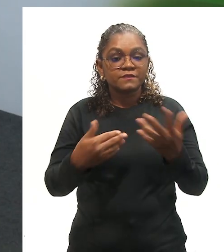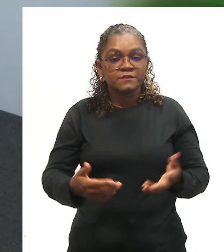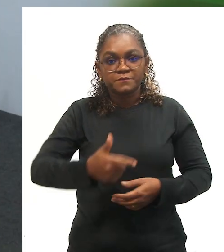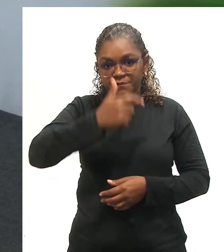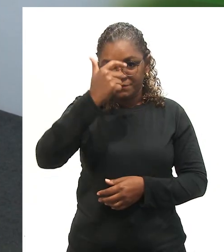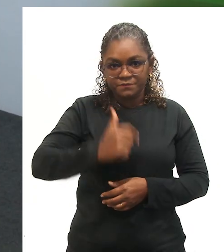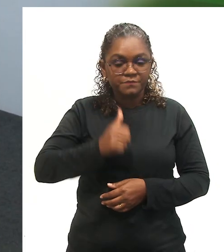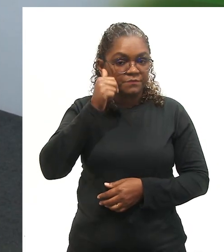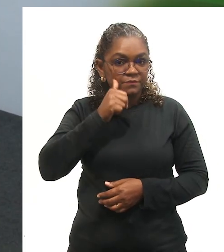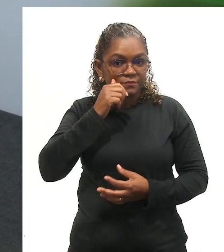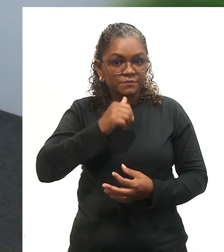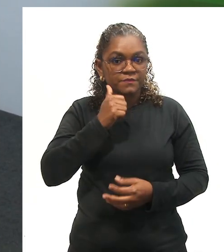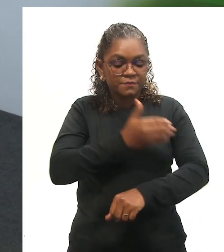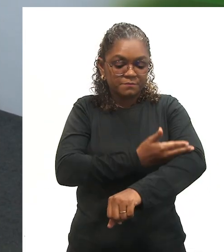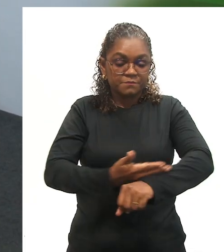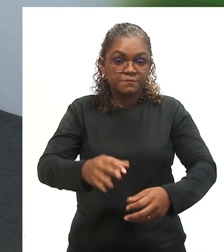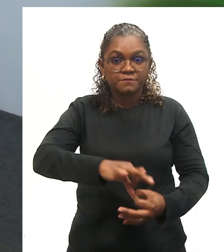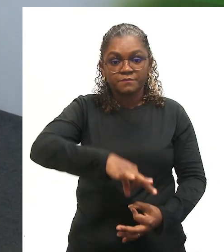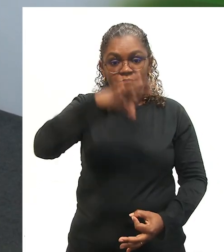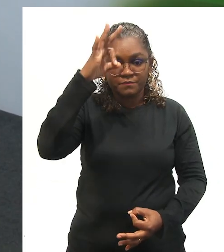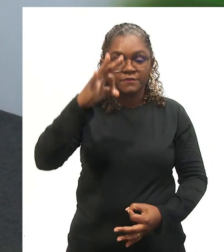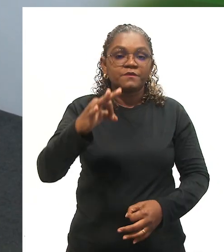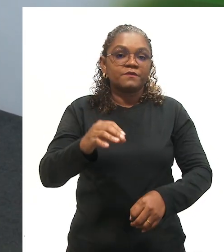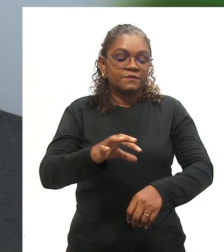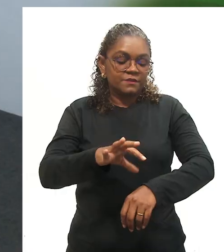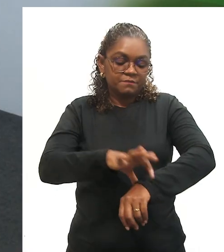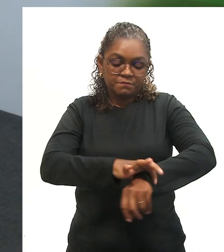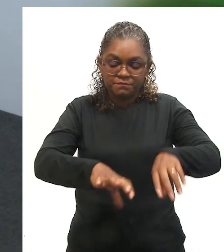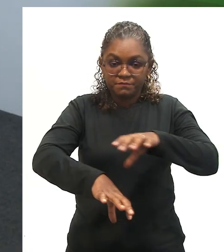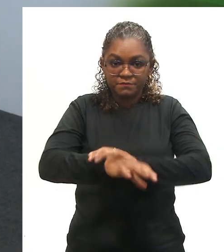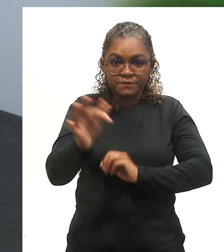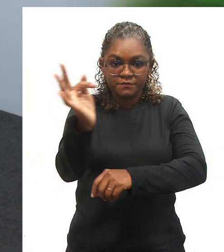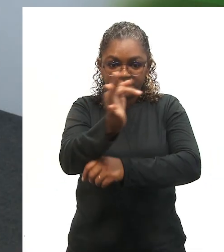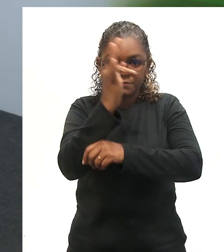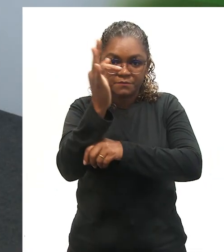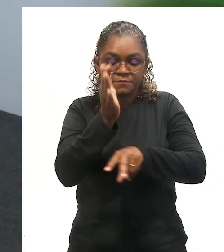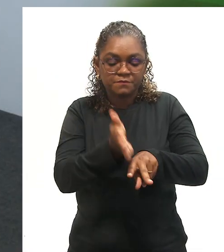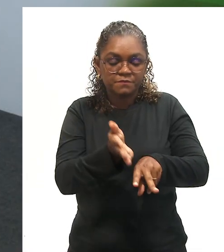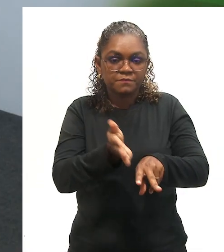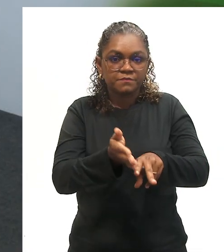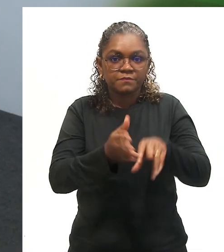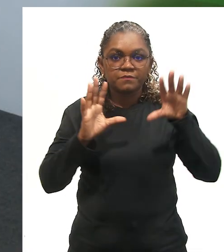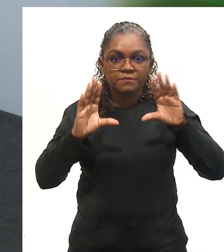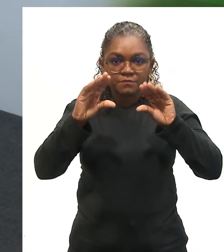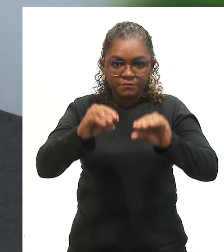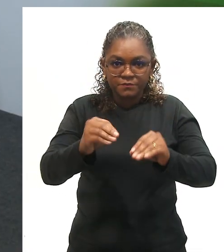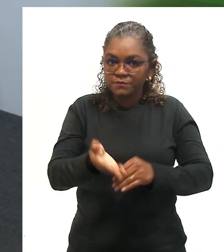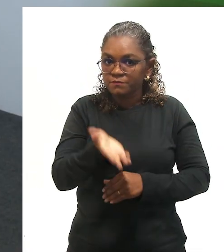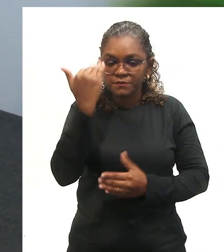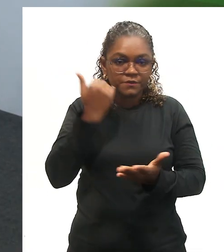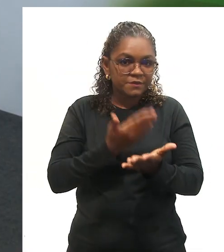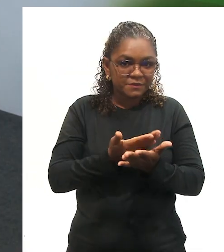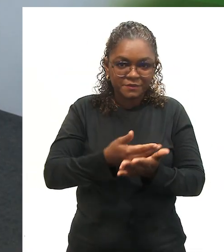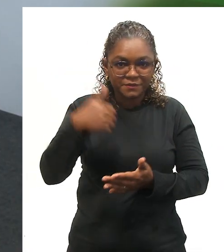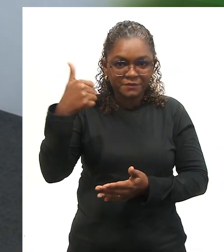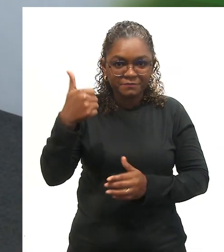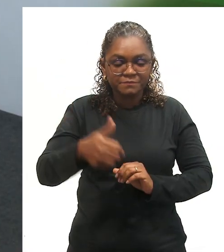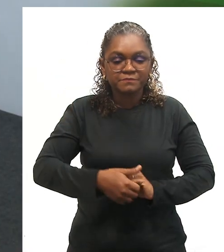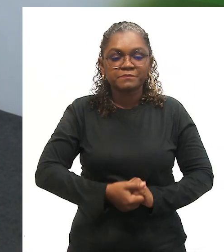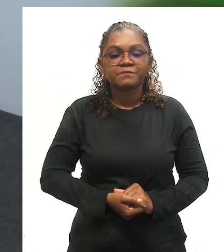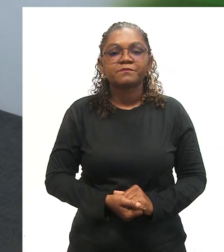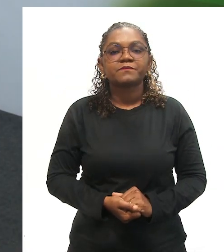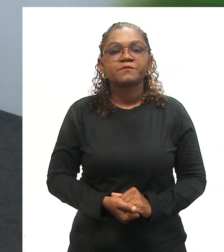mulher branca, alta, estou usando uma camisa social clara e uma calça escura. Vamos para a nossa aula número 1?